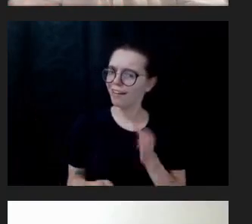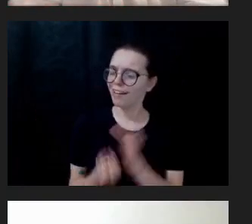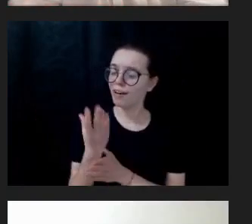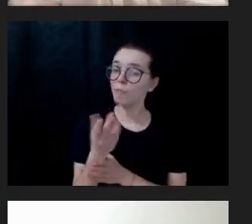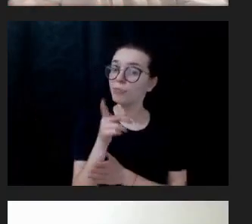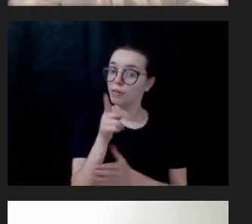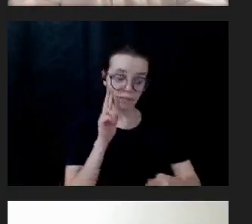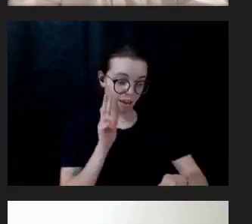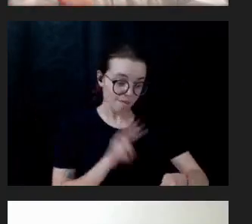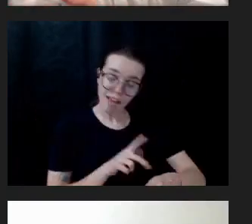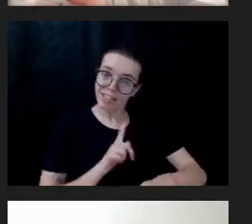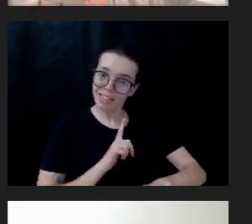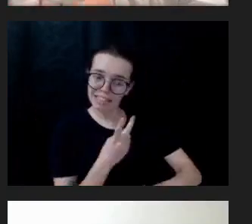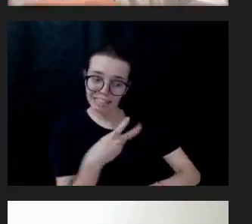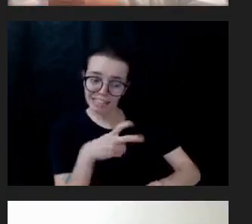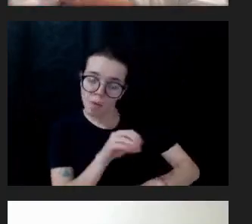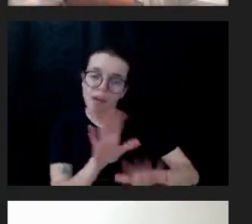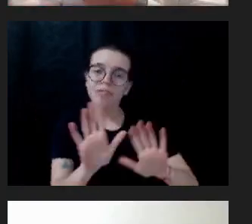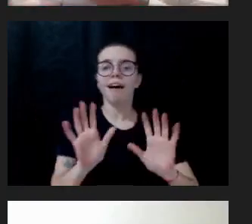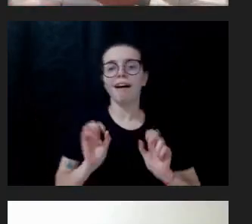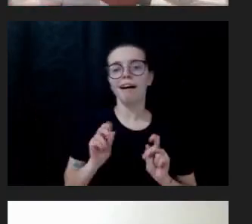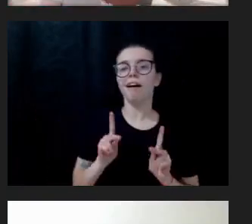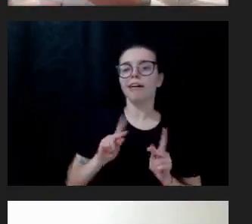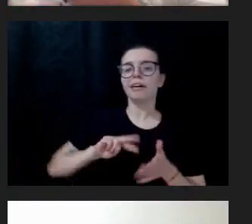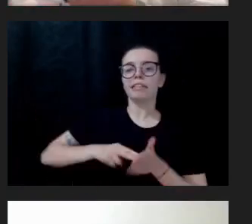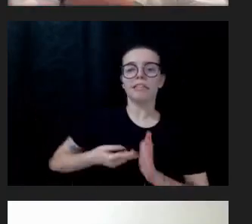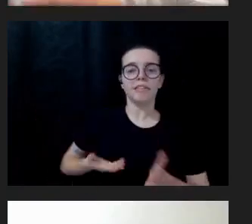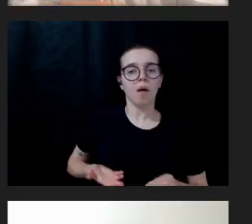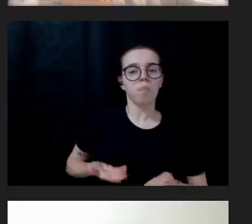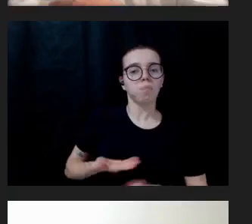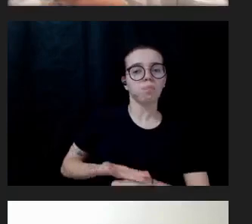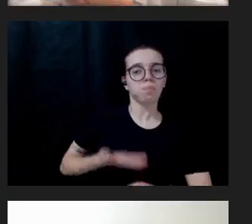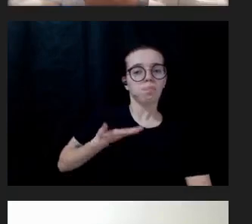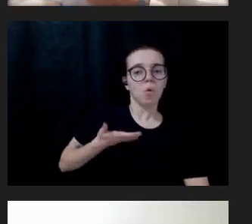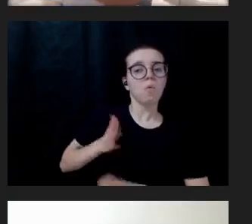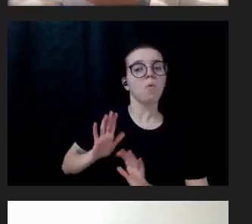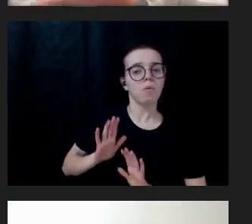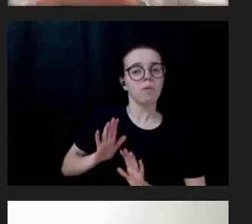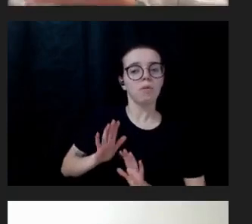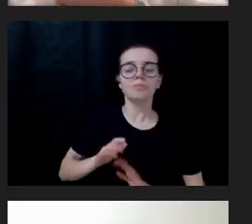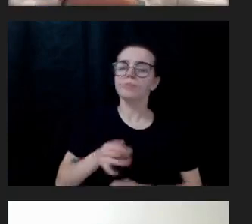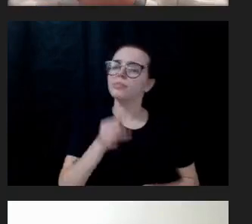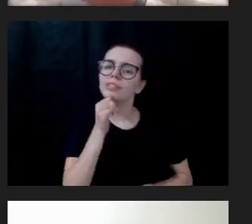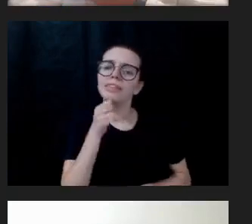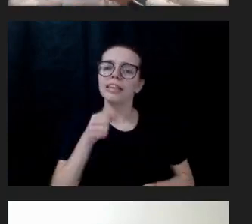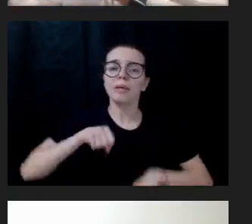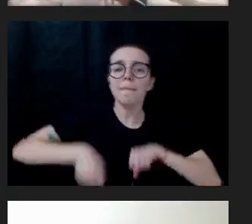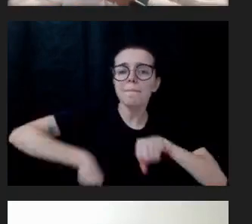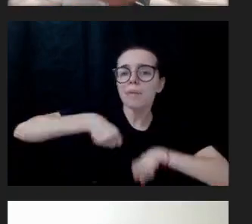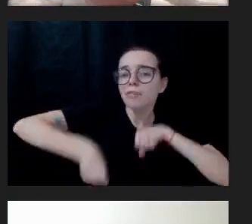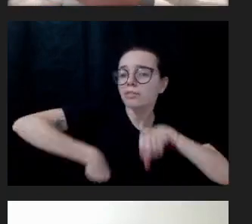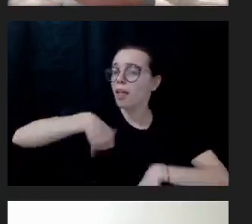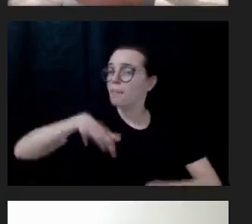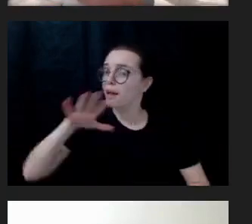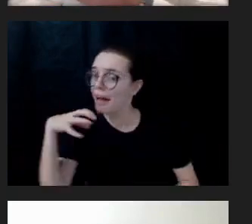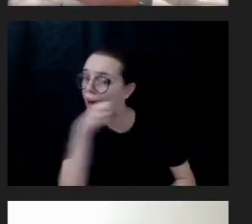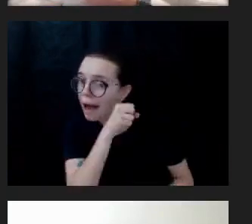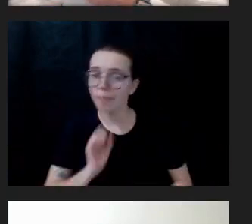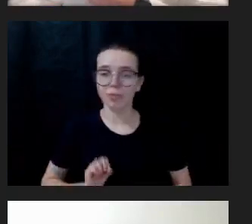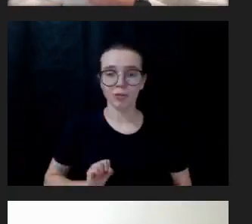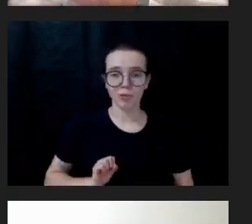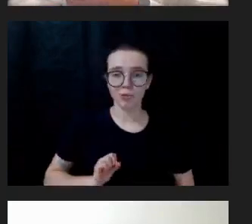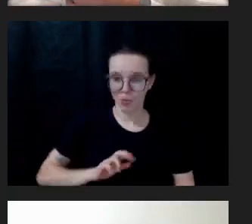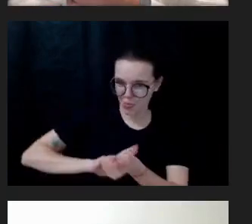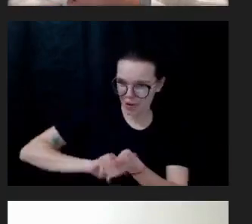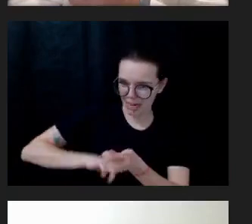alta. Então, você é uma corrida, é andar de bicicleta rápido. Se você